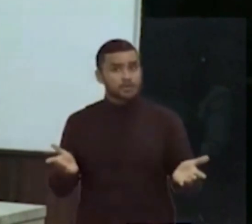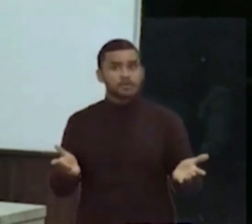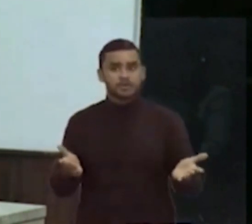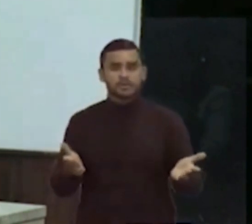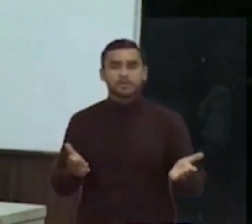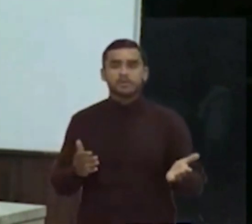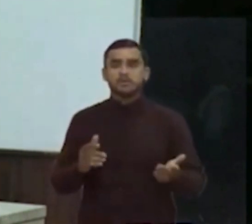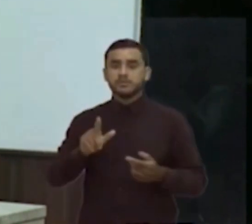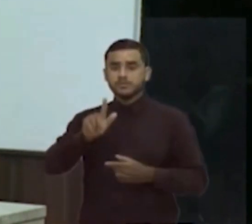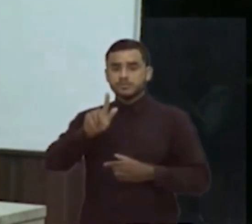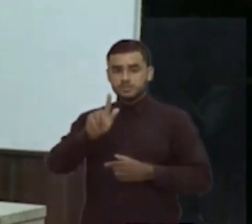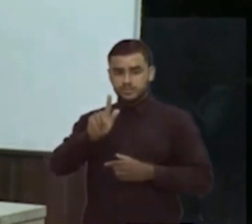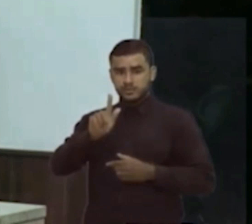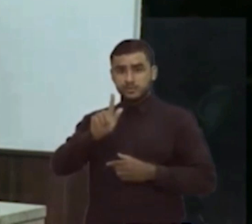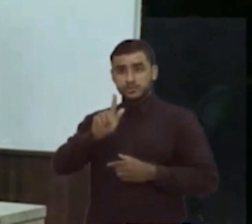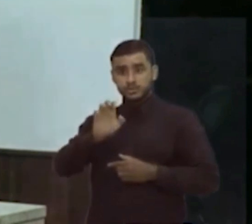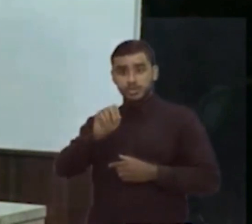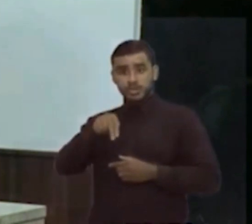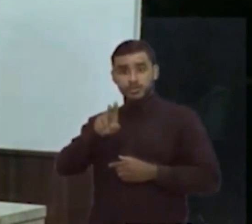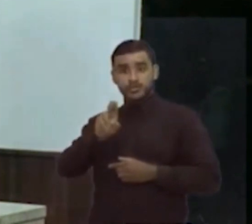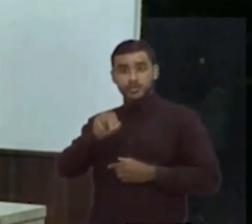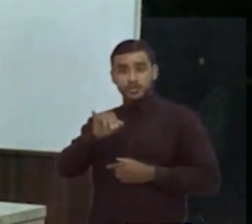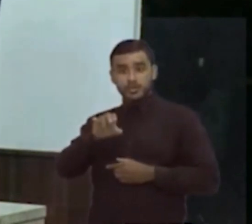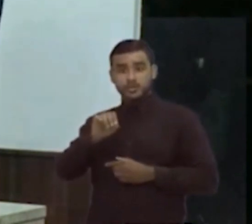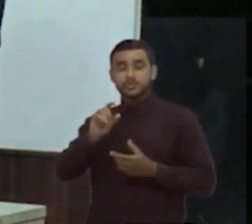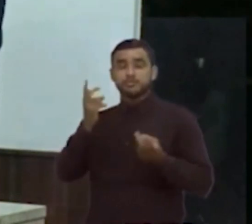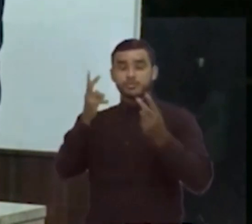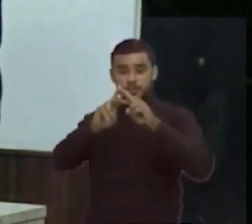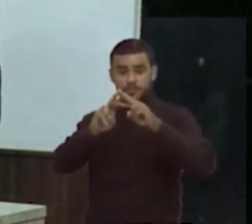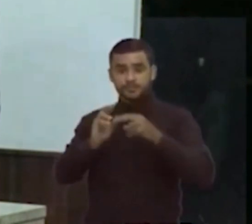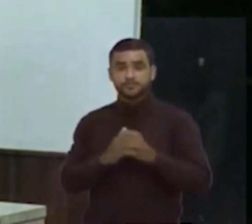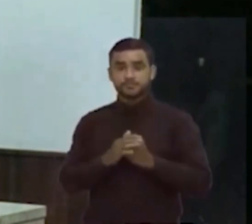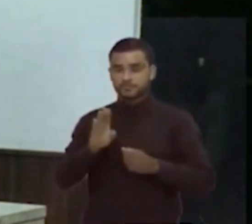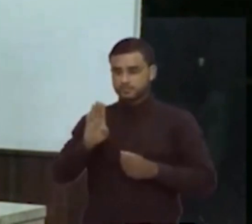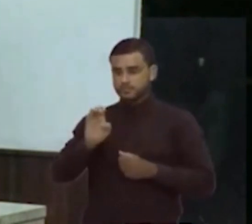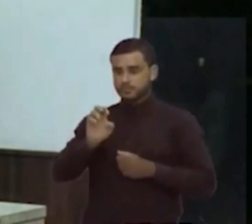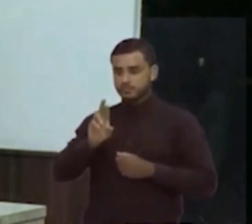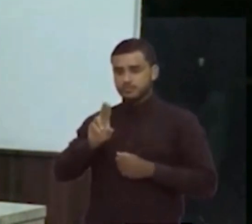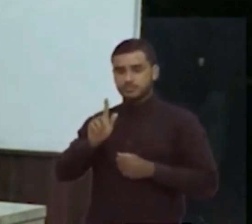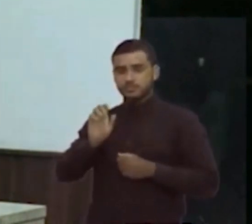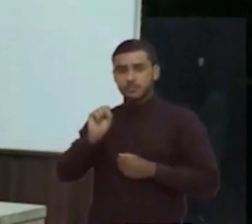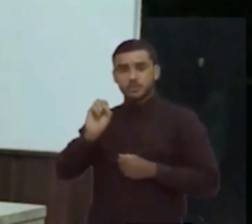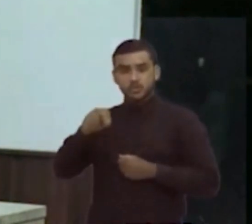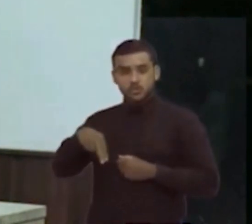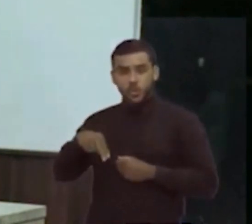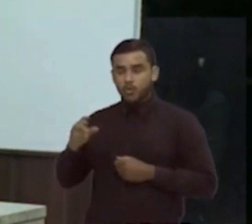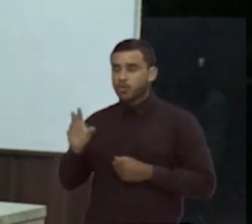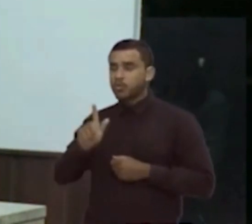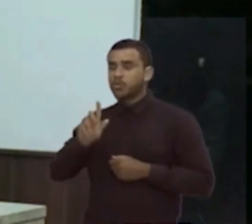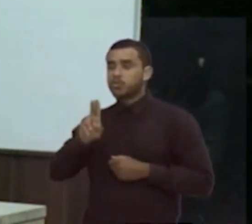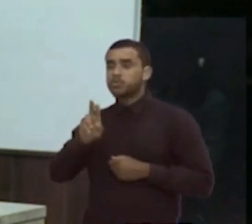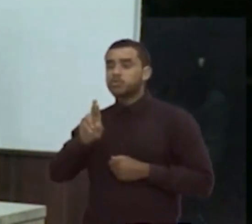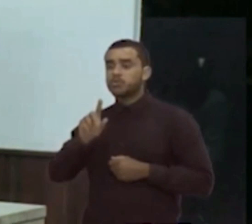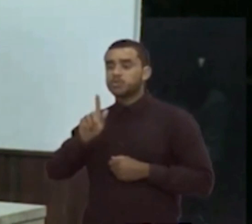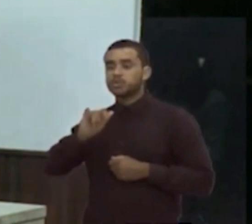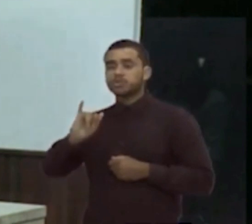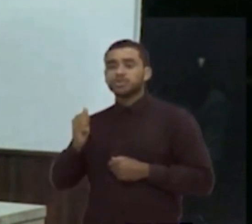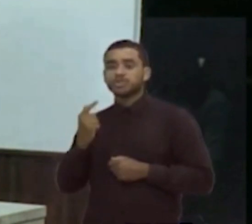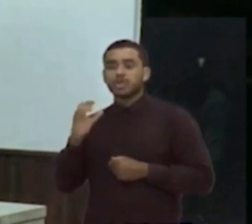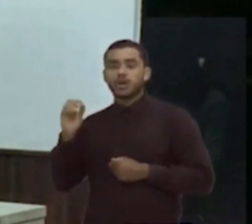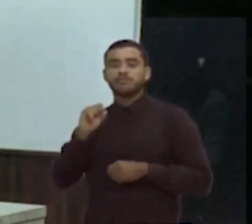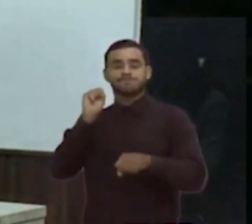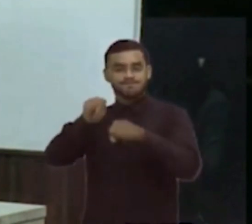Genuíno foi preso, o Bergson Gurjão foi assassinado brutalmente, enfim,